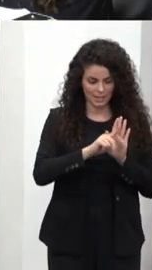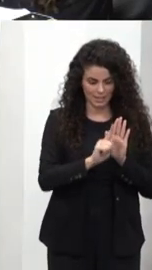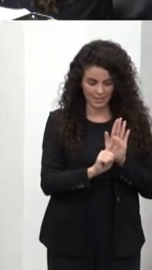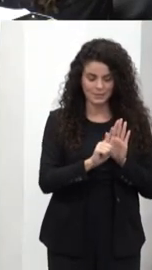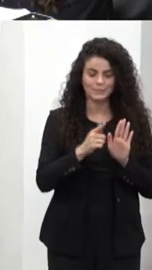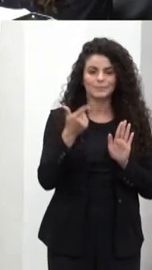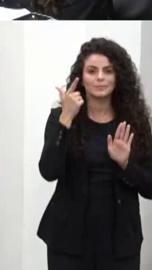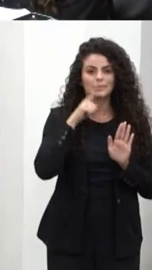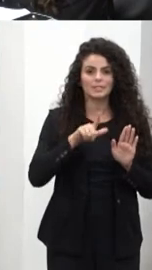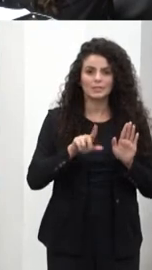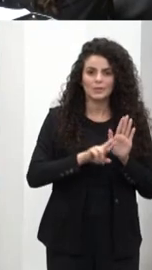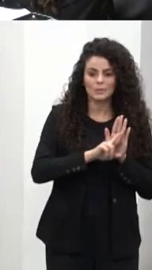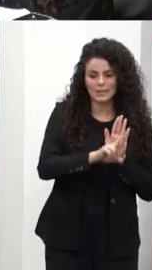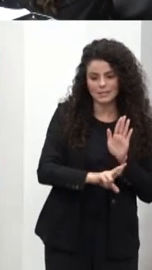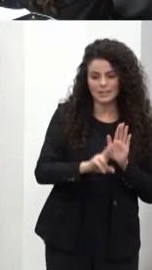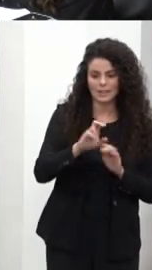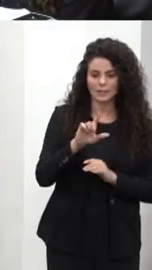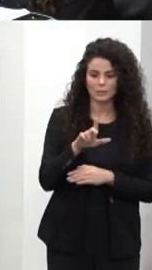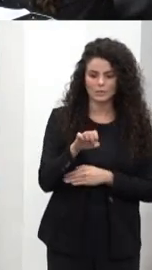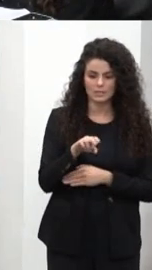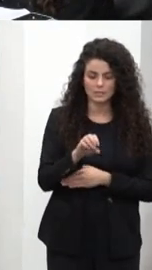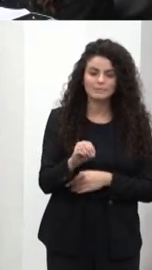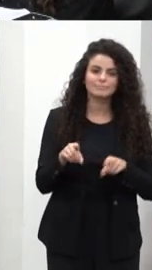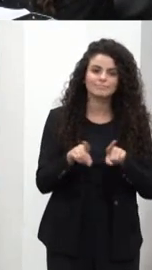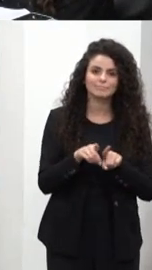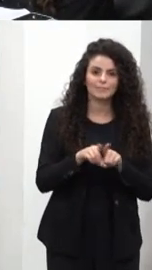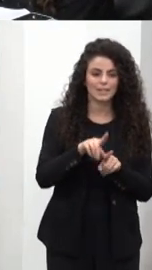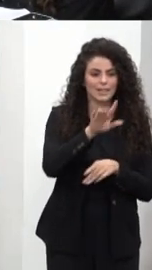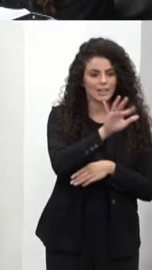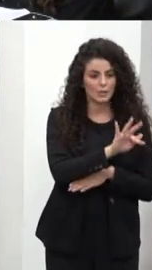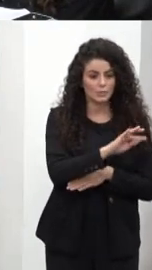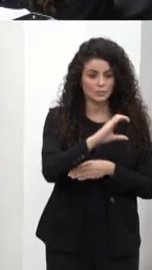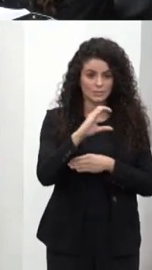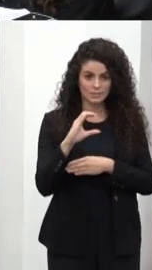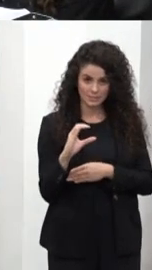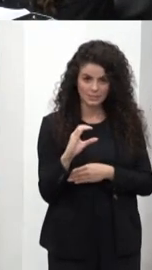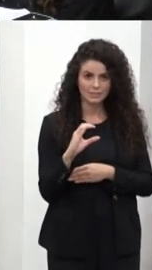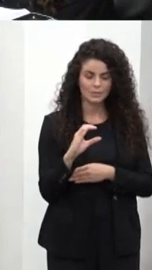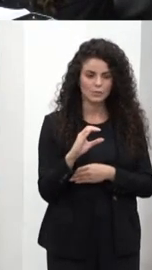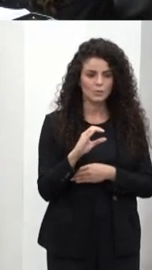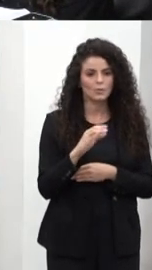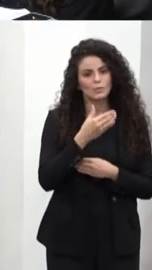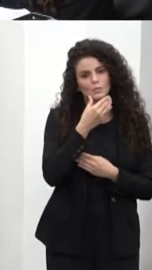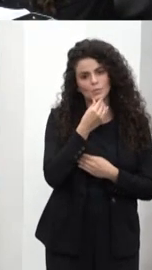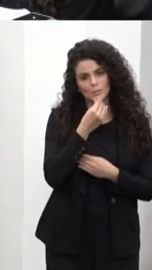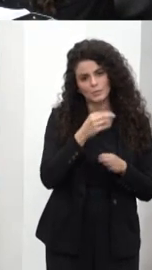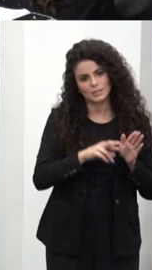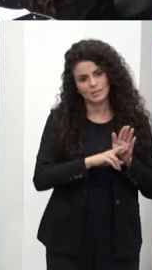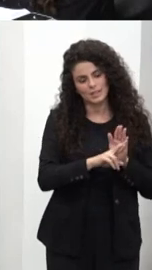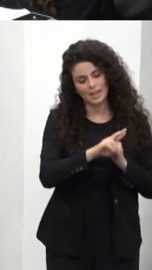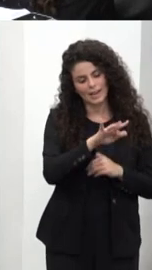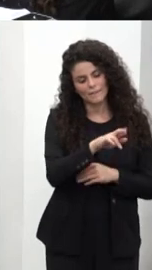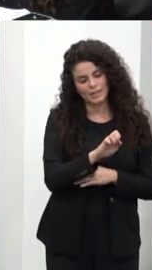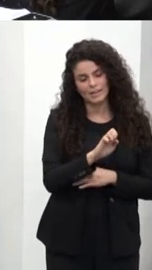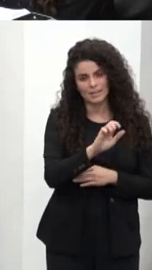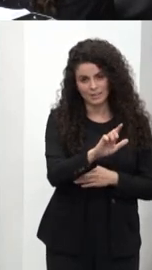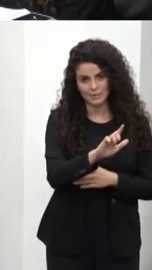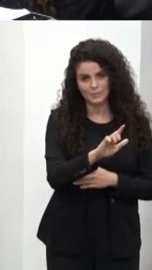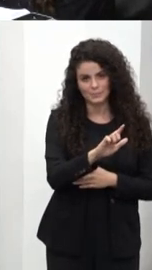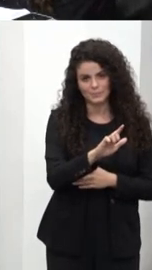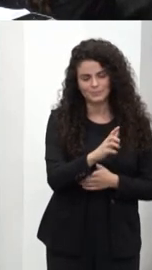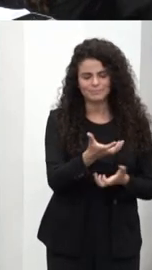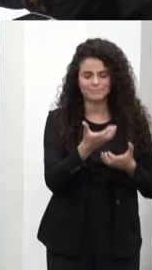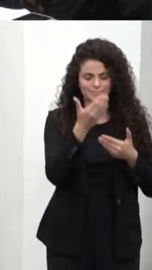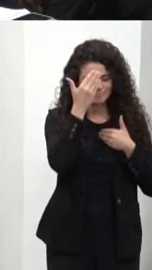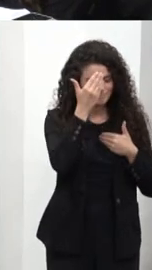também presidente da Fundação Catarinense de Cultura o Rafael Nogueira Alves Tavares da Silva Obrigada